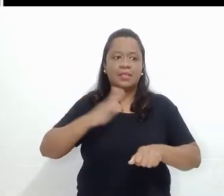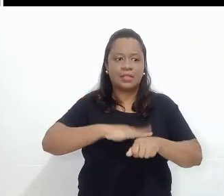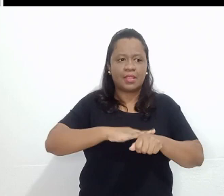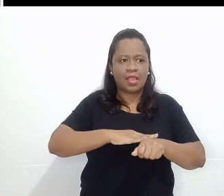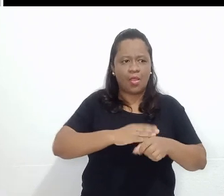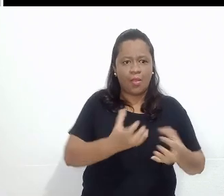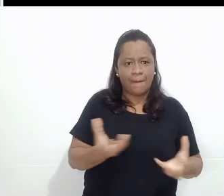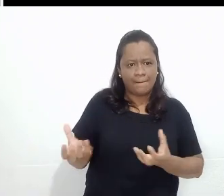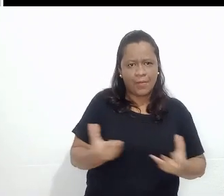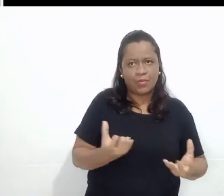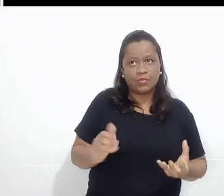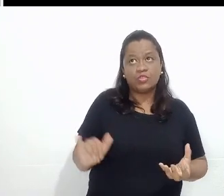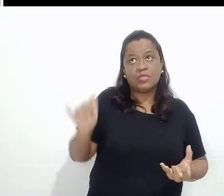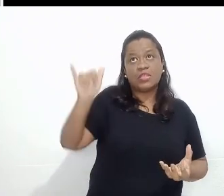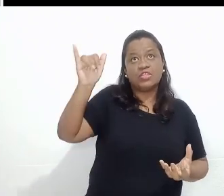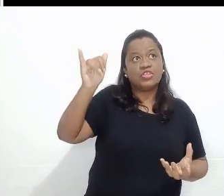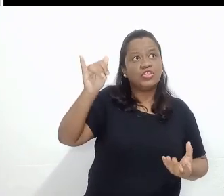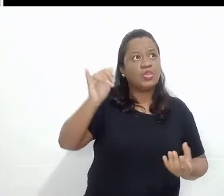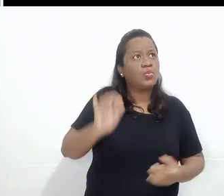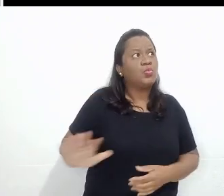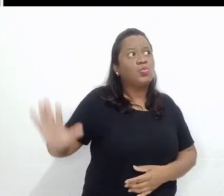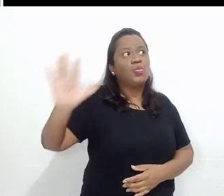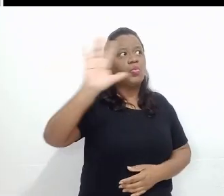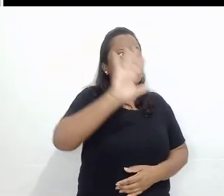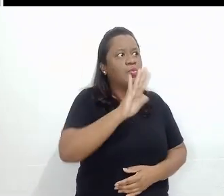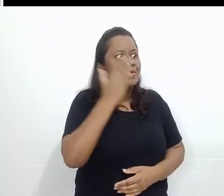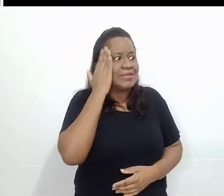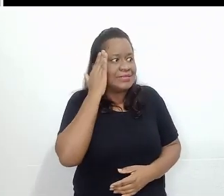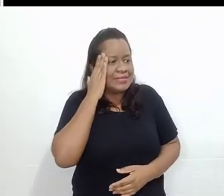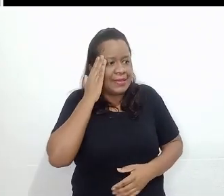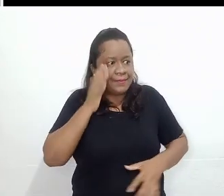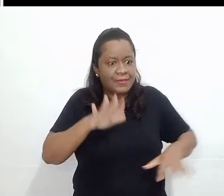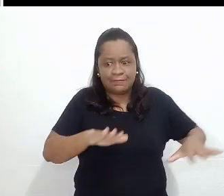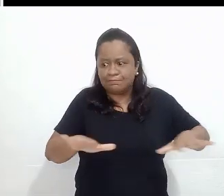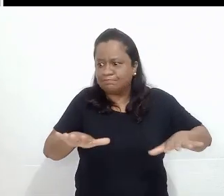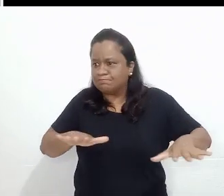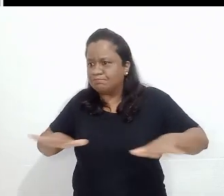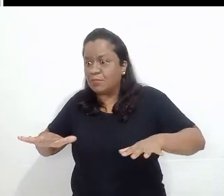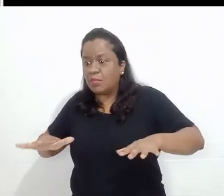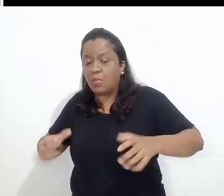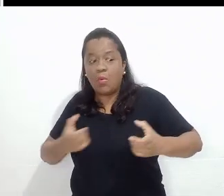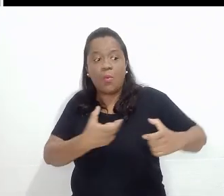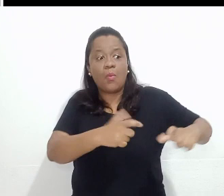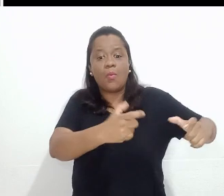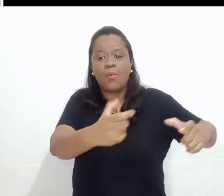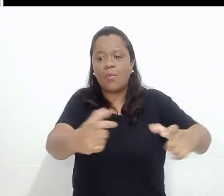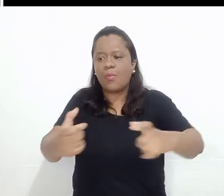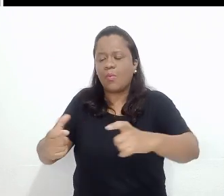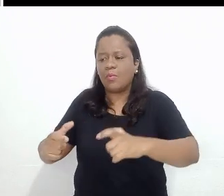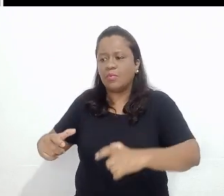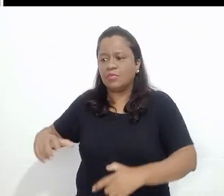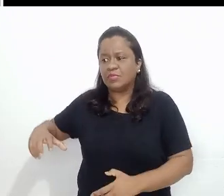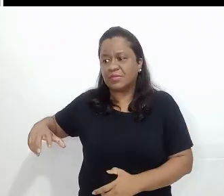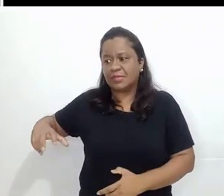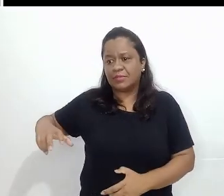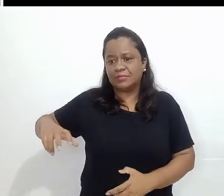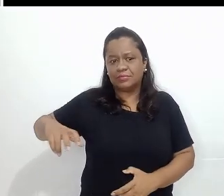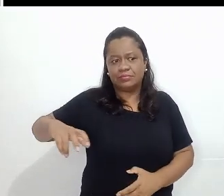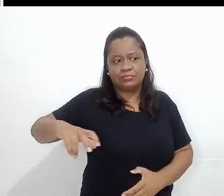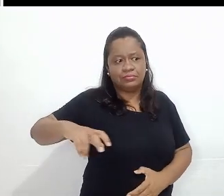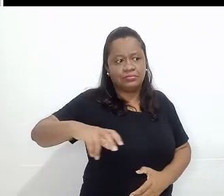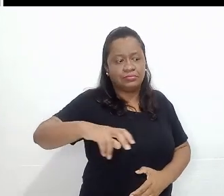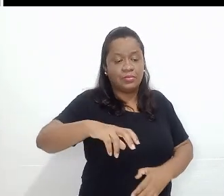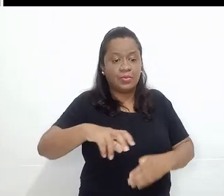puxa energia para tudo, você tem que saber para onde a câmera vai se movimentar, por onde esse carrinho vai passar, se é